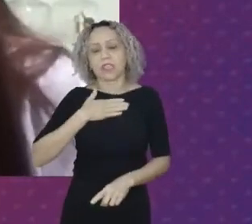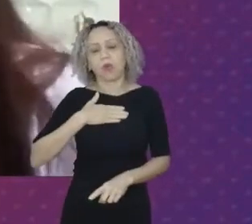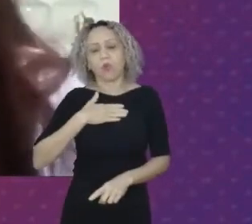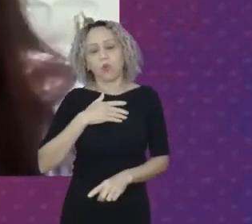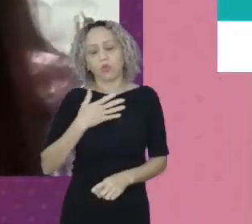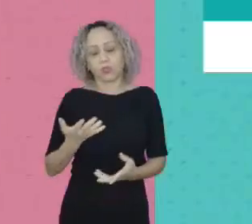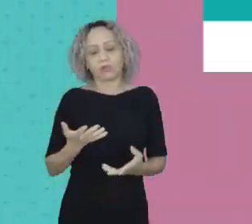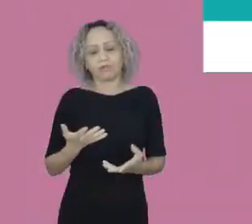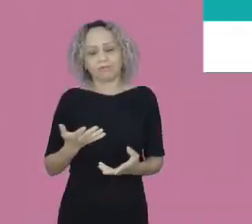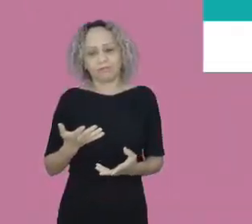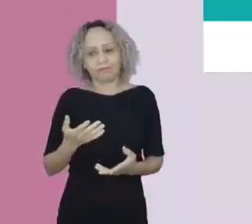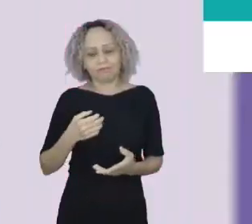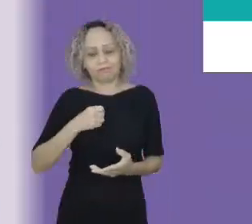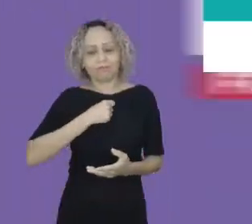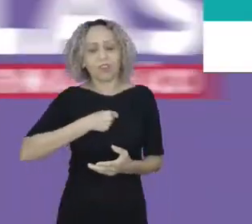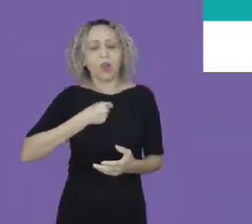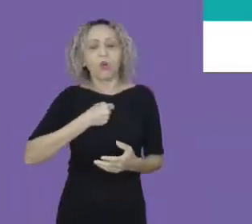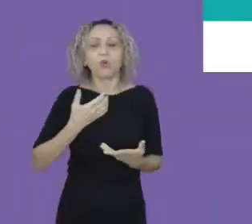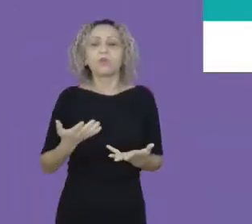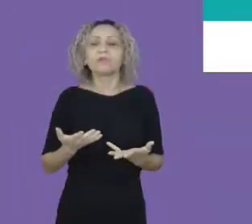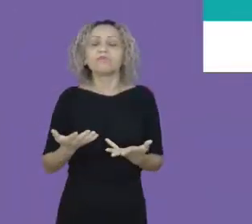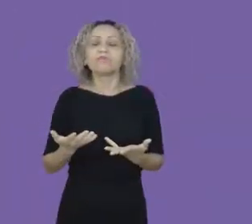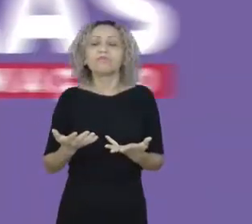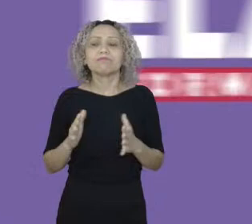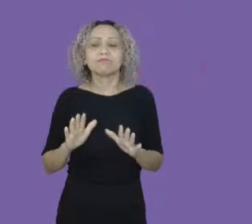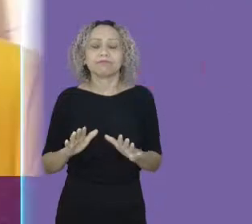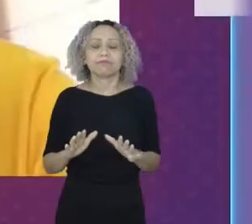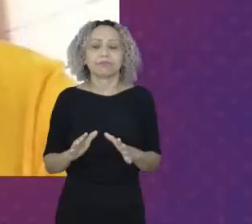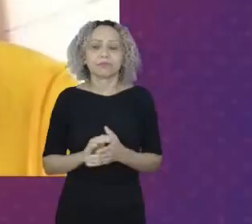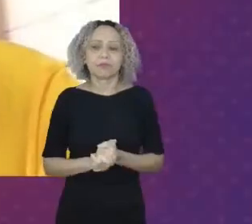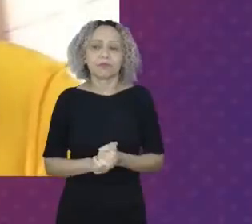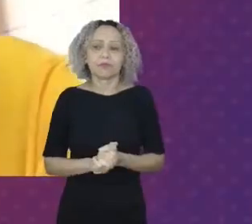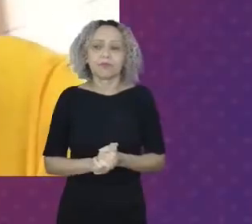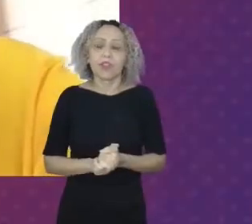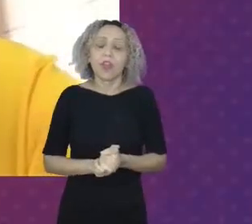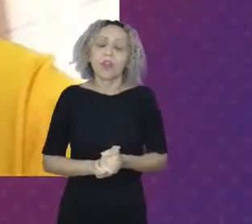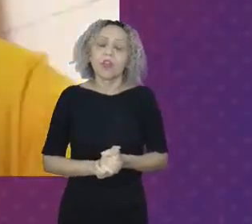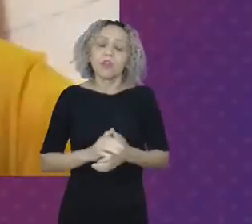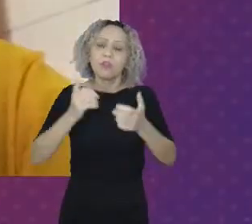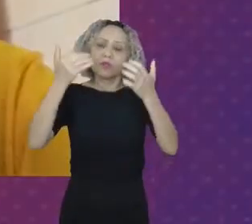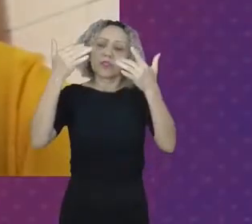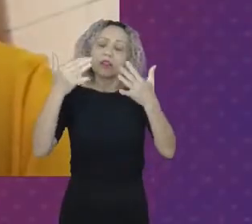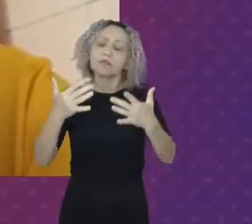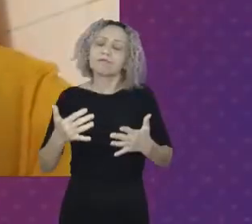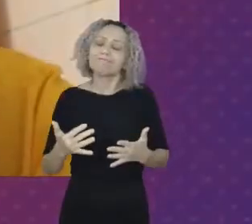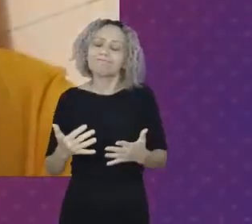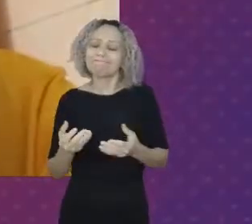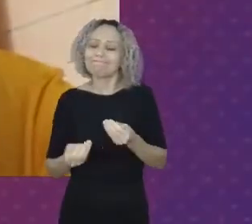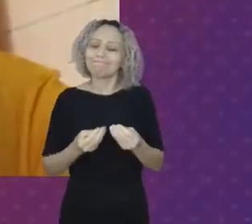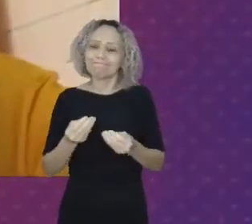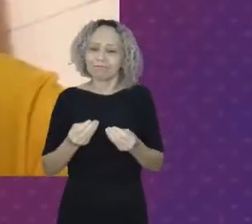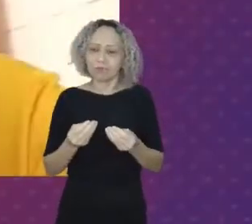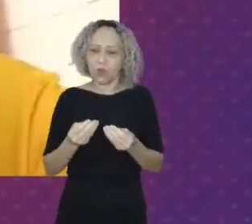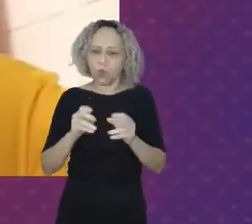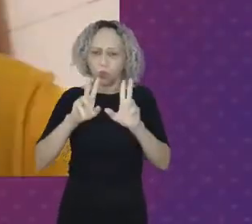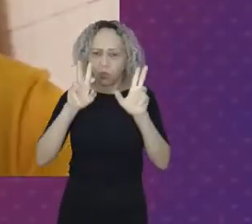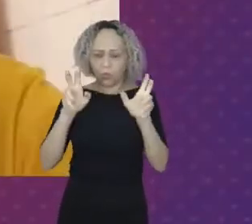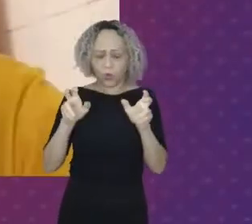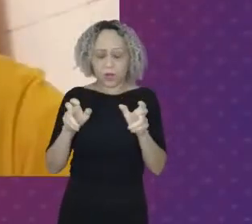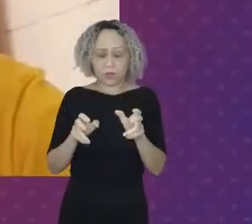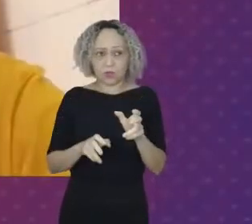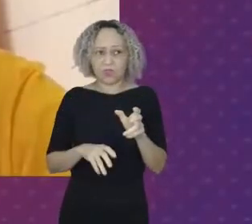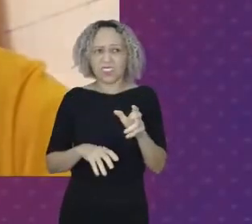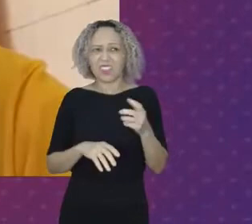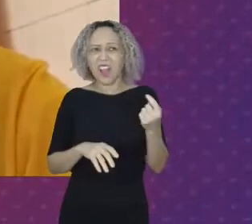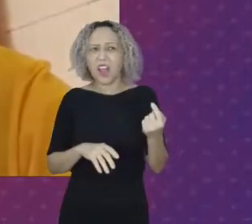projeto é esse que nós queremos. Queria falar um pouco da luta, né, das trabalhadoras domésticas, que já tem mais de 80